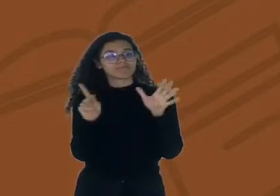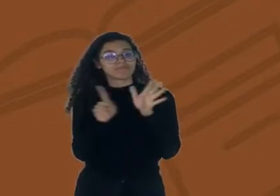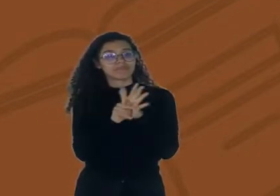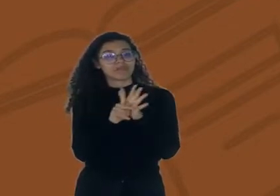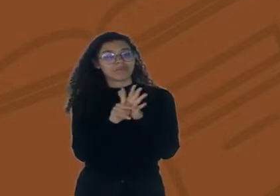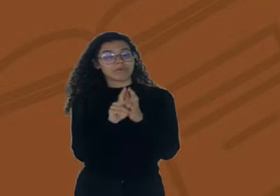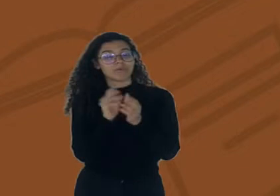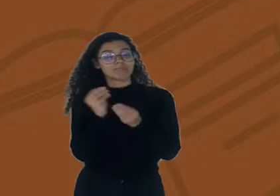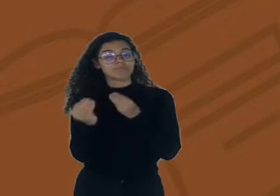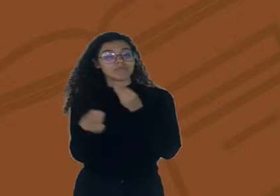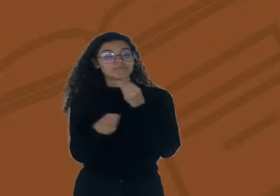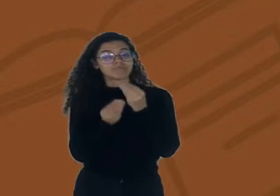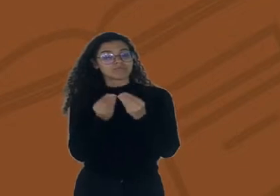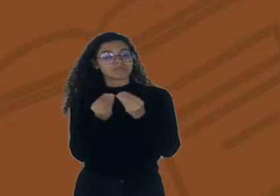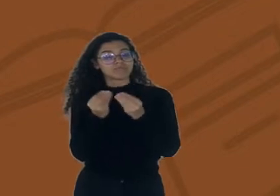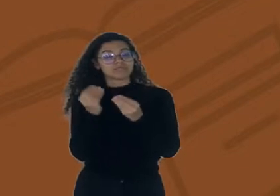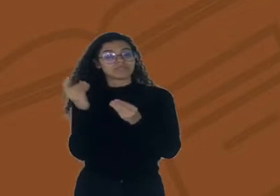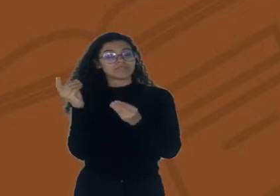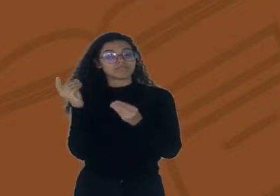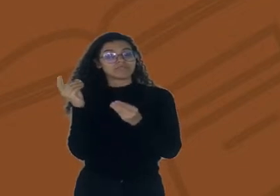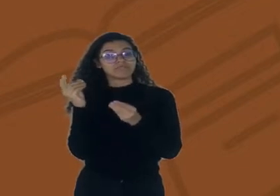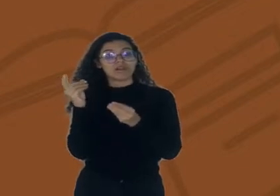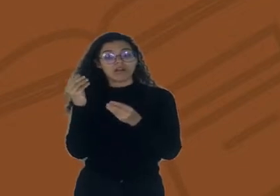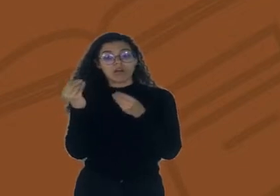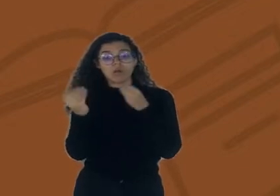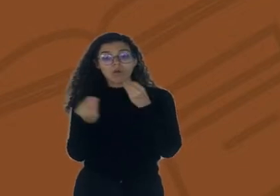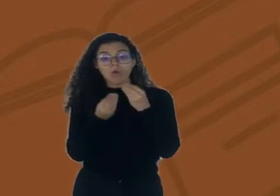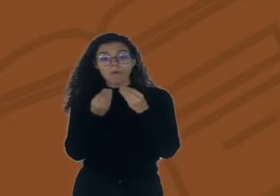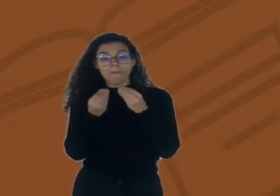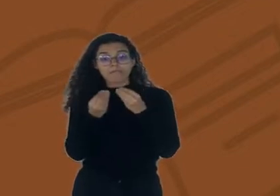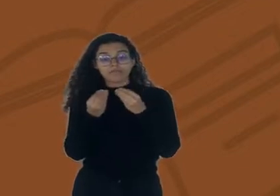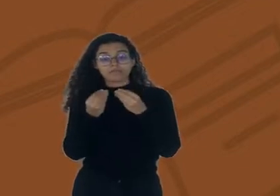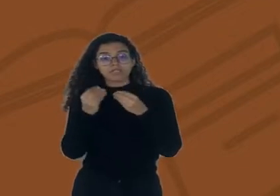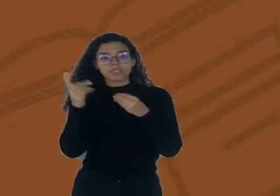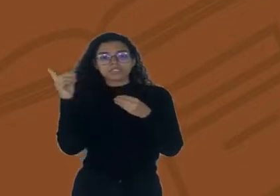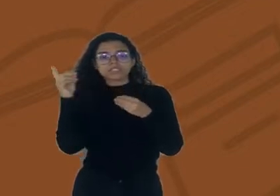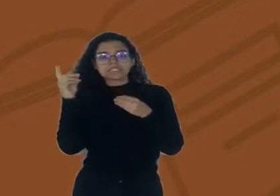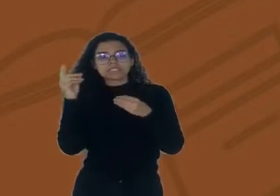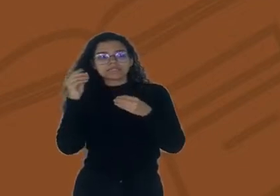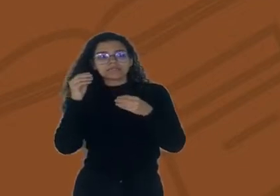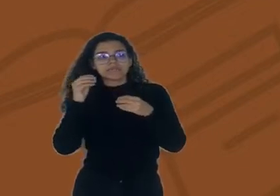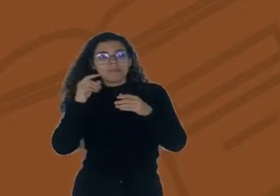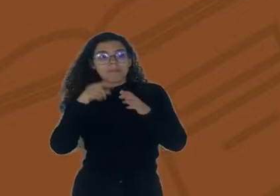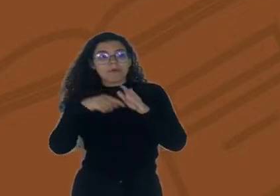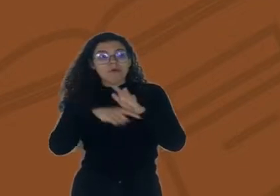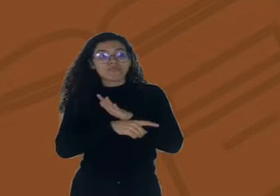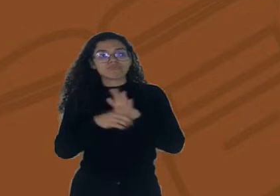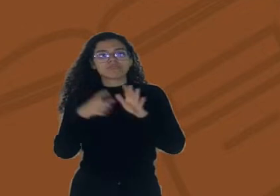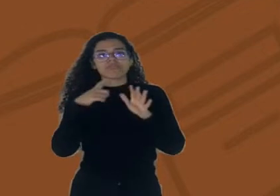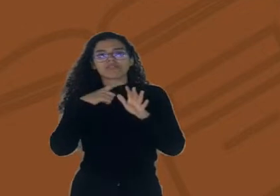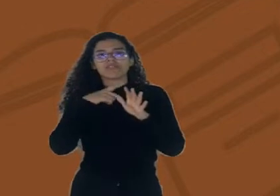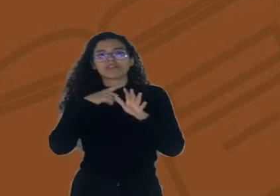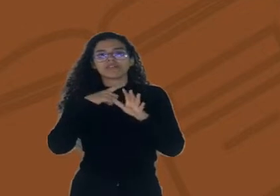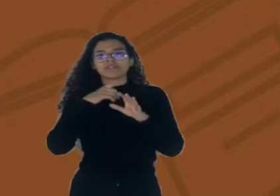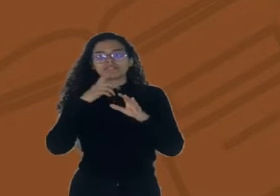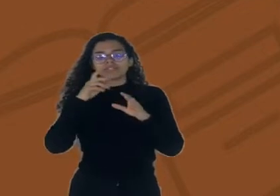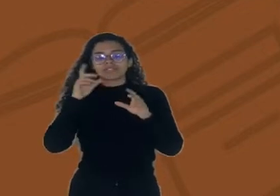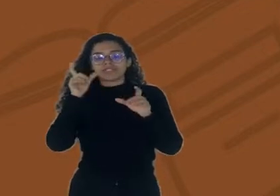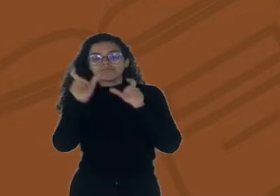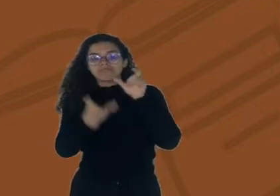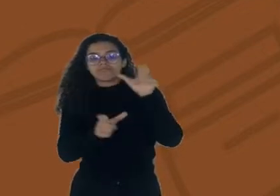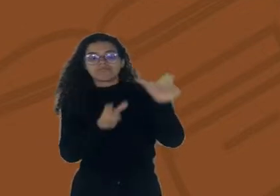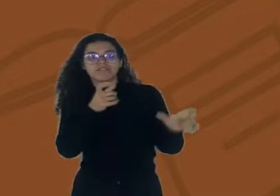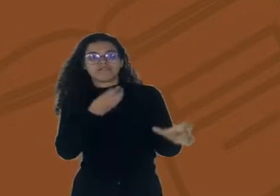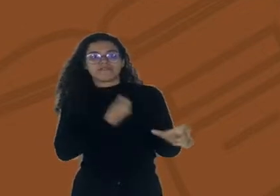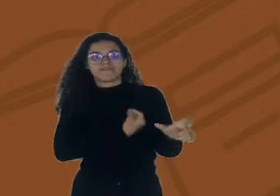de complexidade dos seres vivos, que vai desde o átomo até o conjunto dos sistemas que